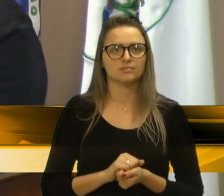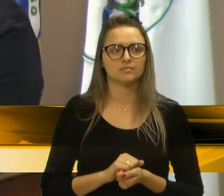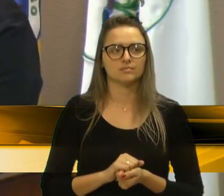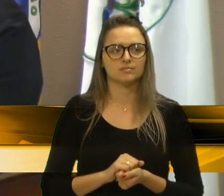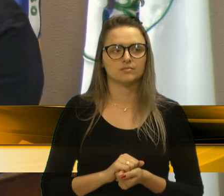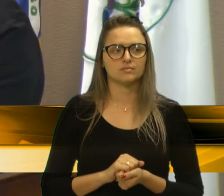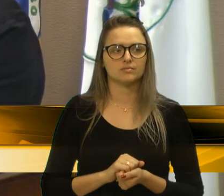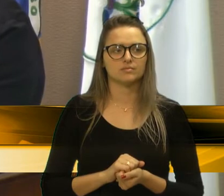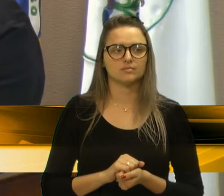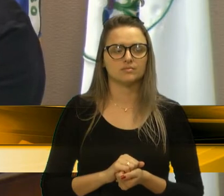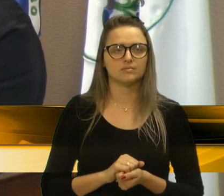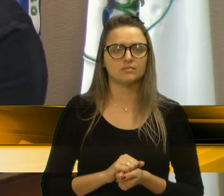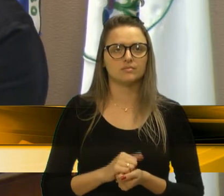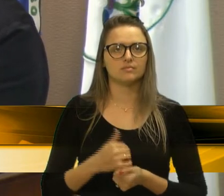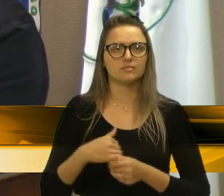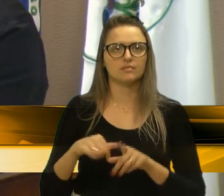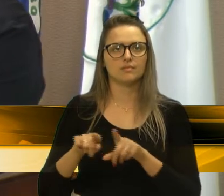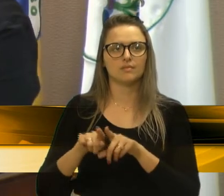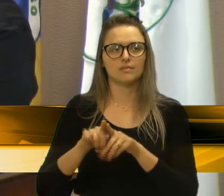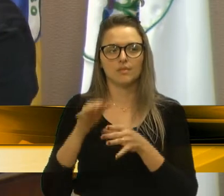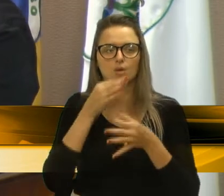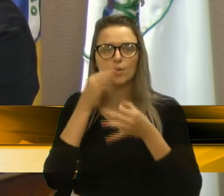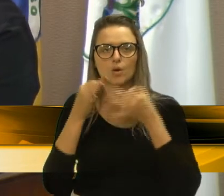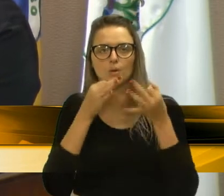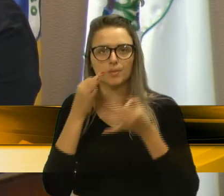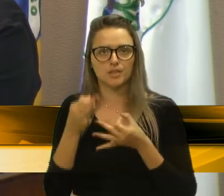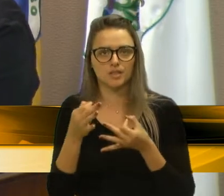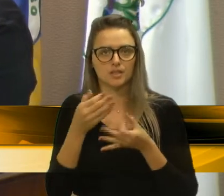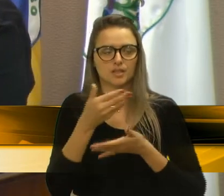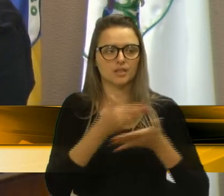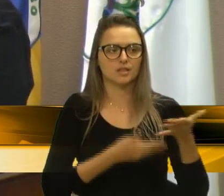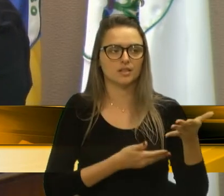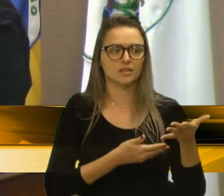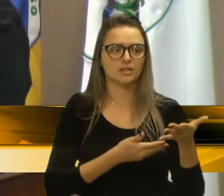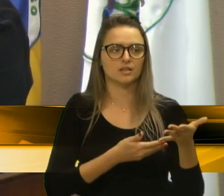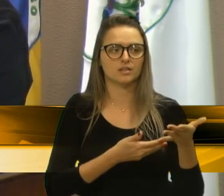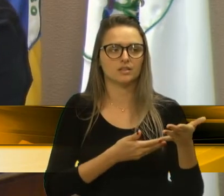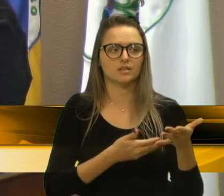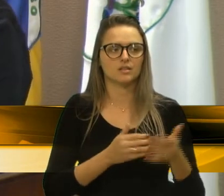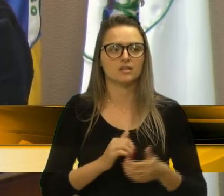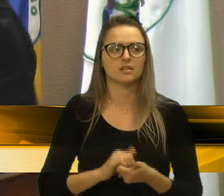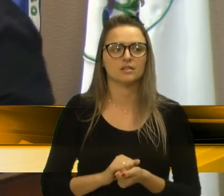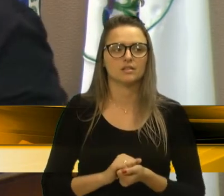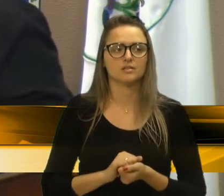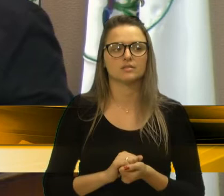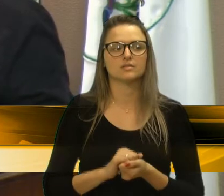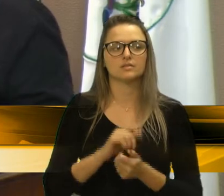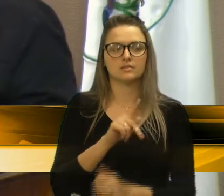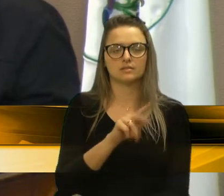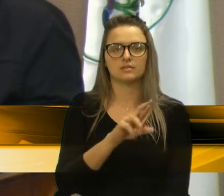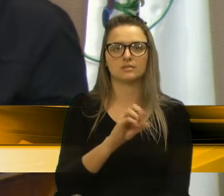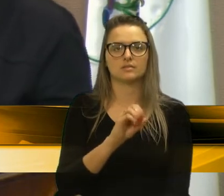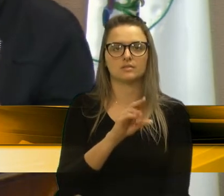substituído por um parecer da senhora procuradora